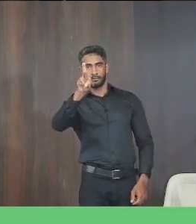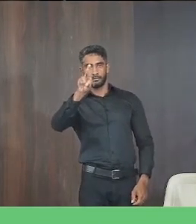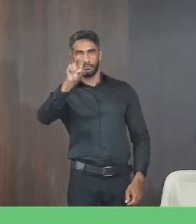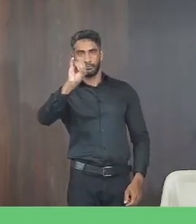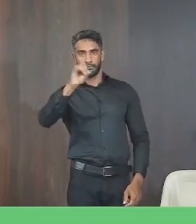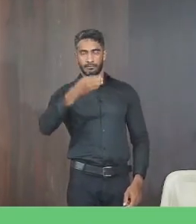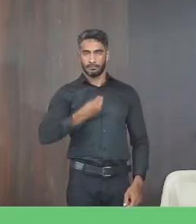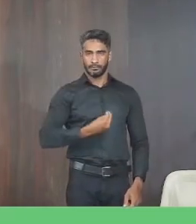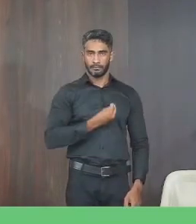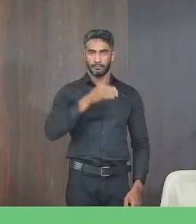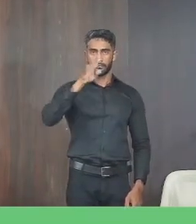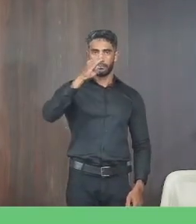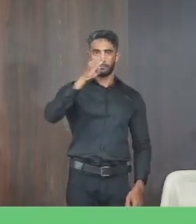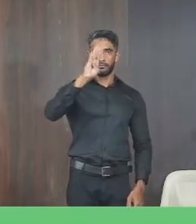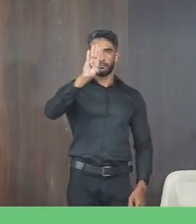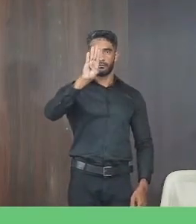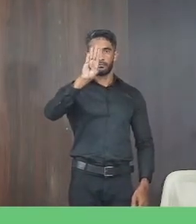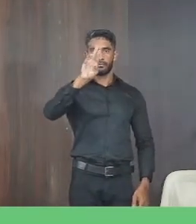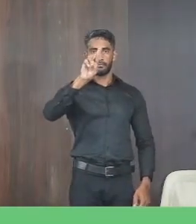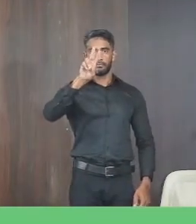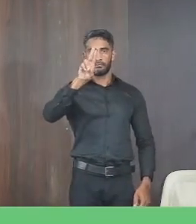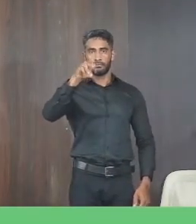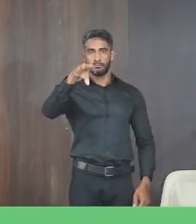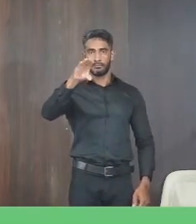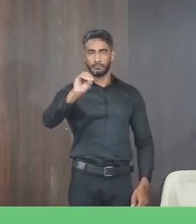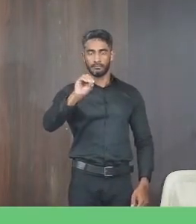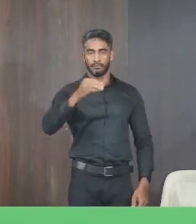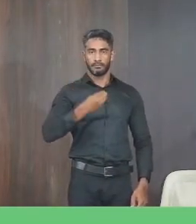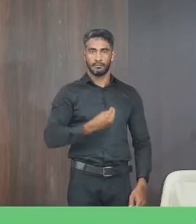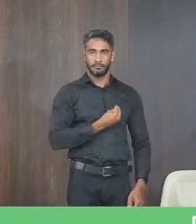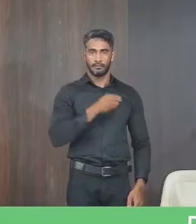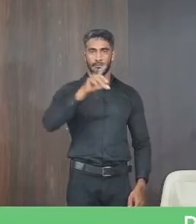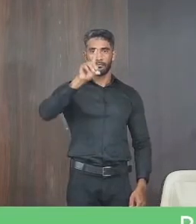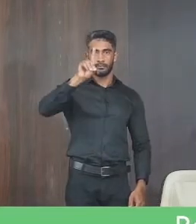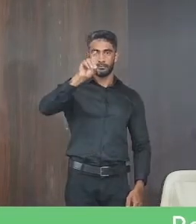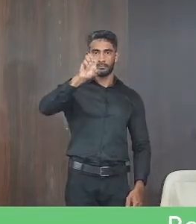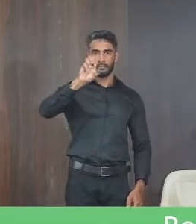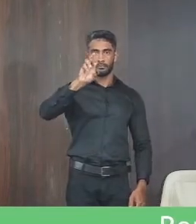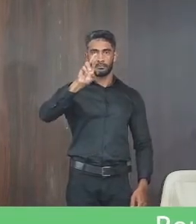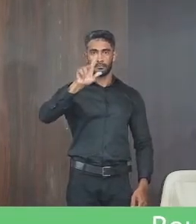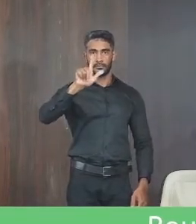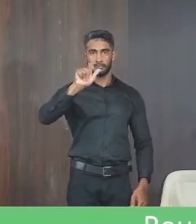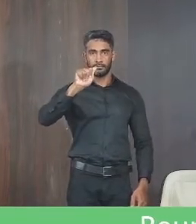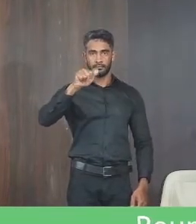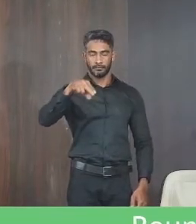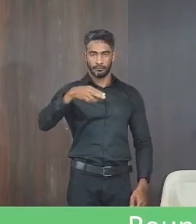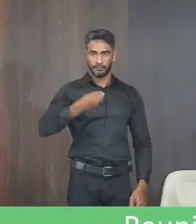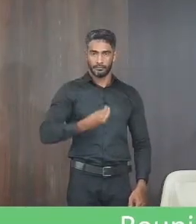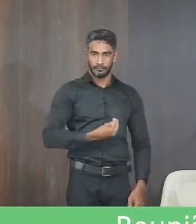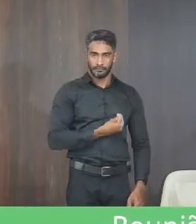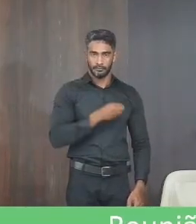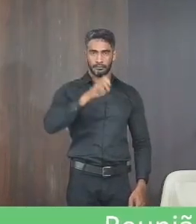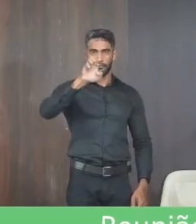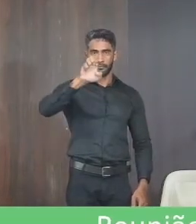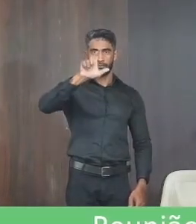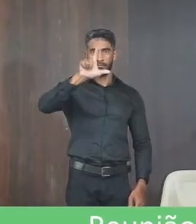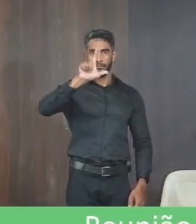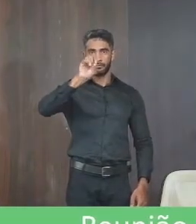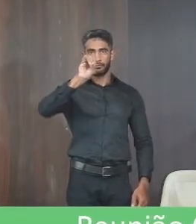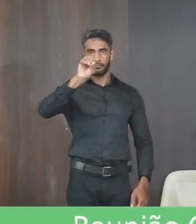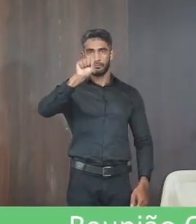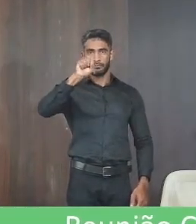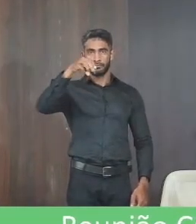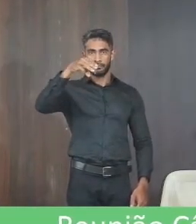presente Bruno Henrique Oliveira Mendes presente Terlan Miranda dos Reis presente Elismarcio Borges